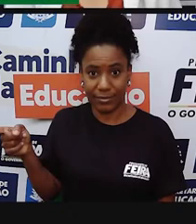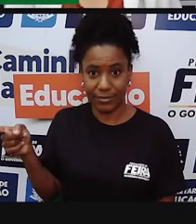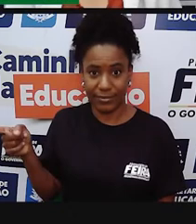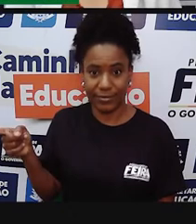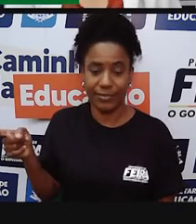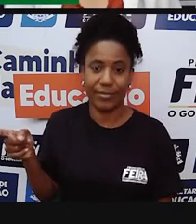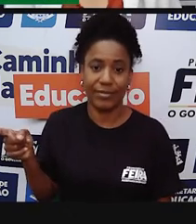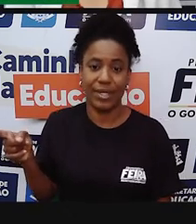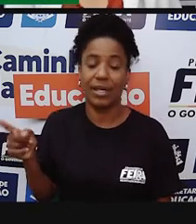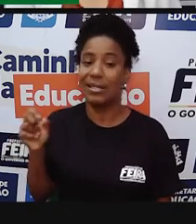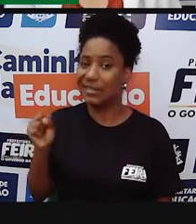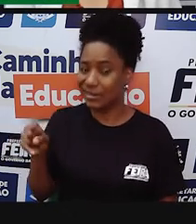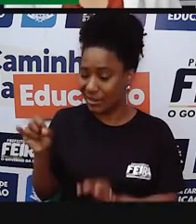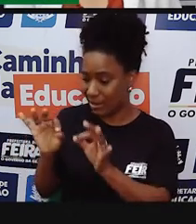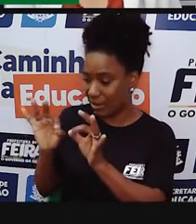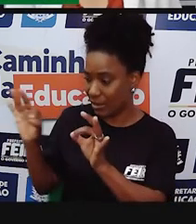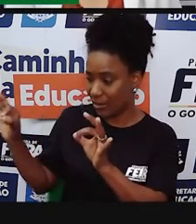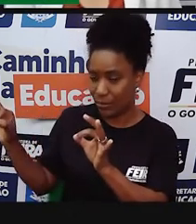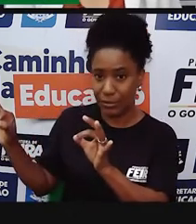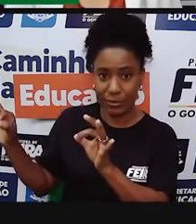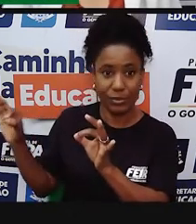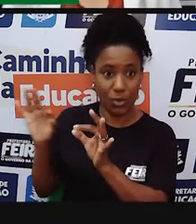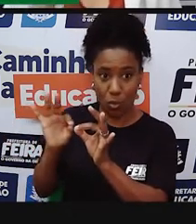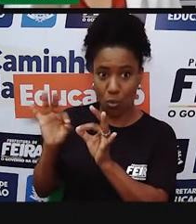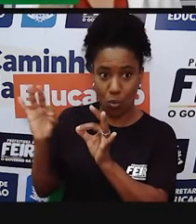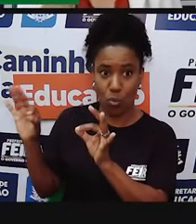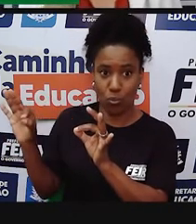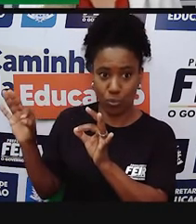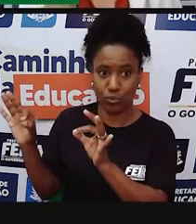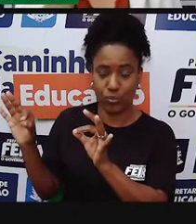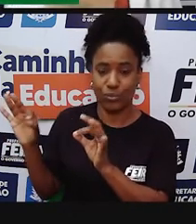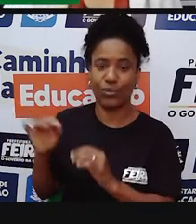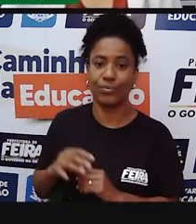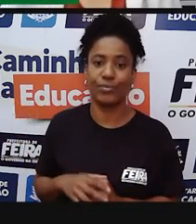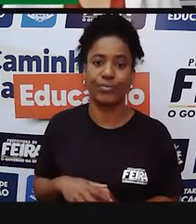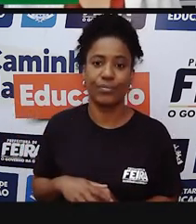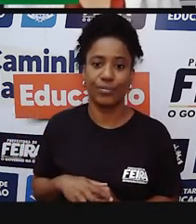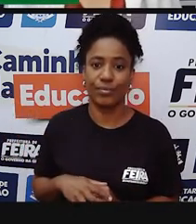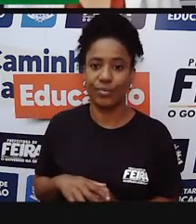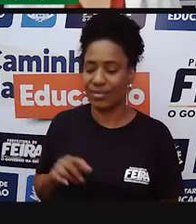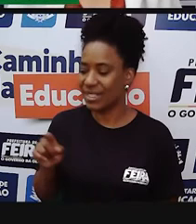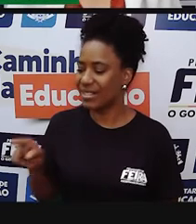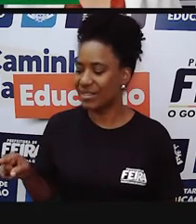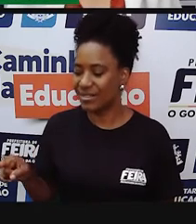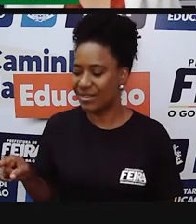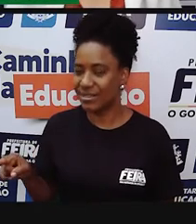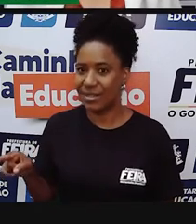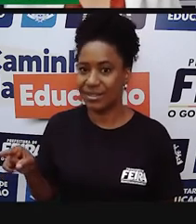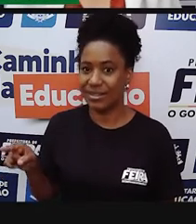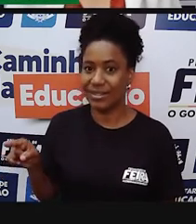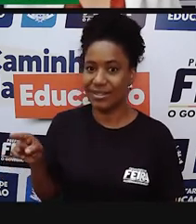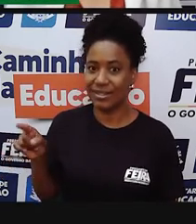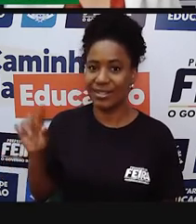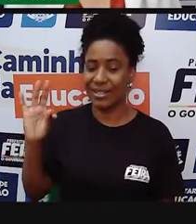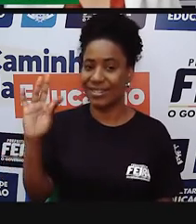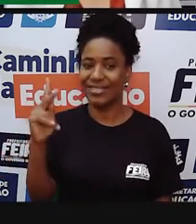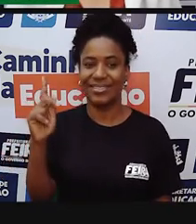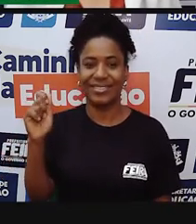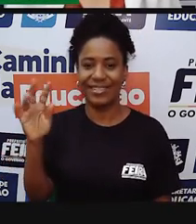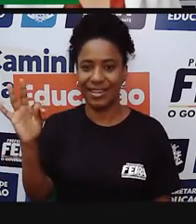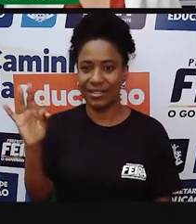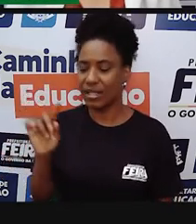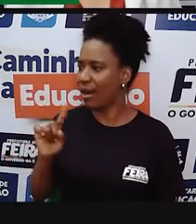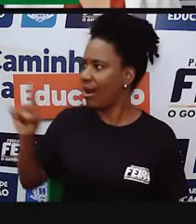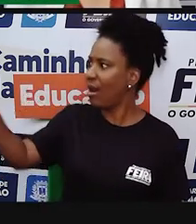agora se eu me distanciar ele tá longe agora então ele não é mais ele é